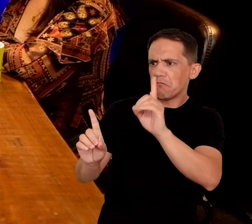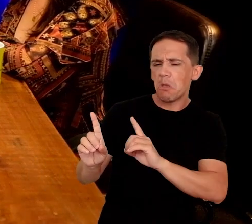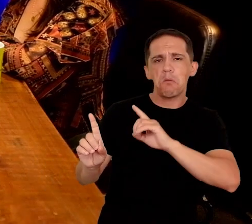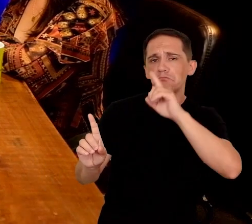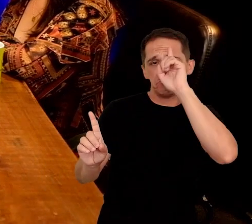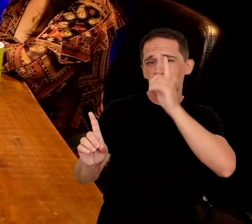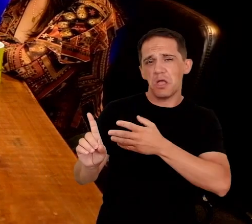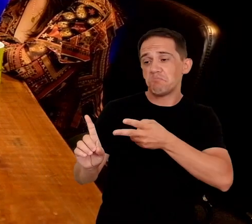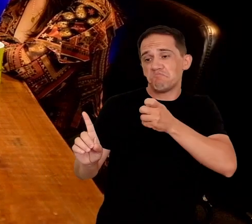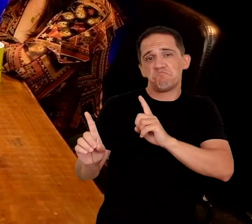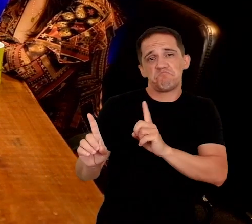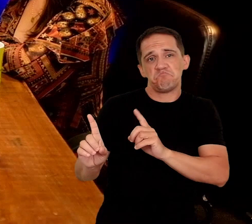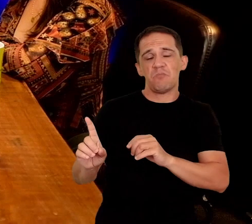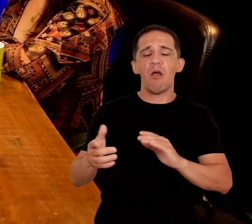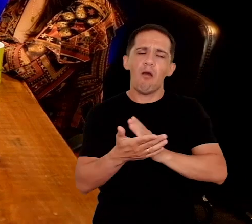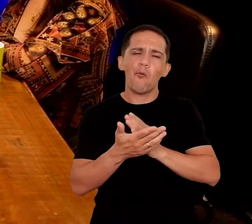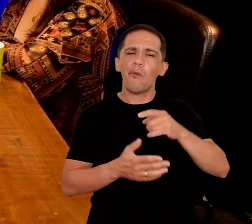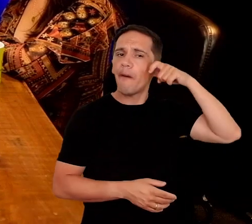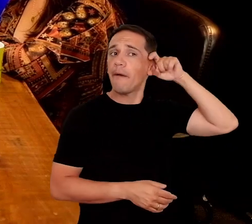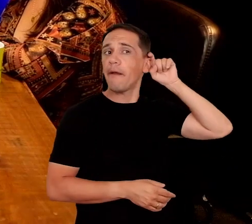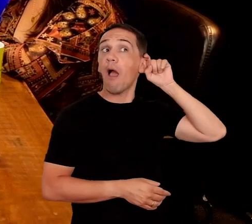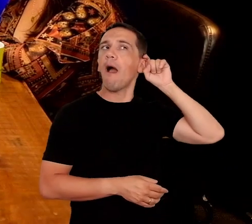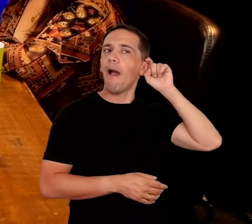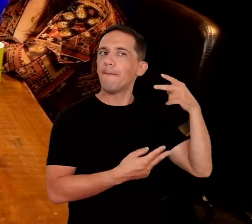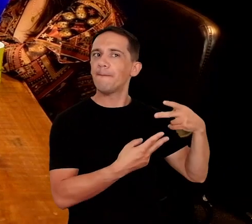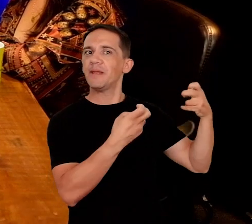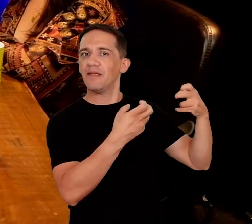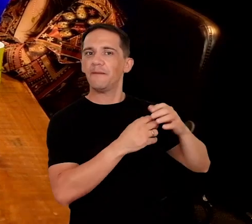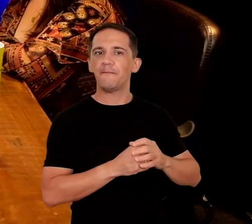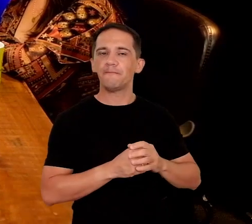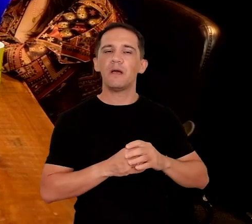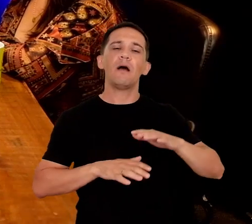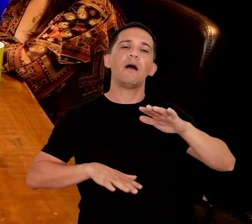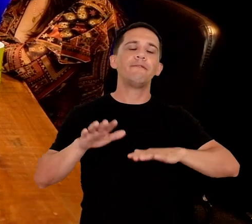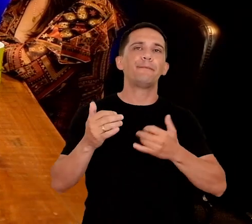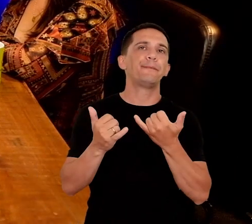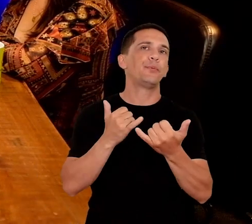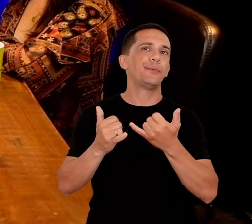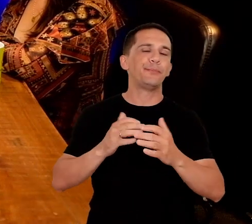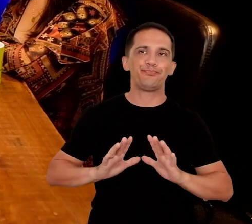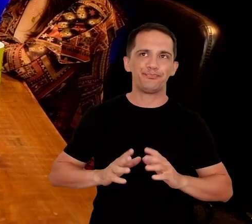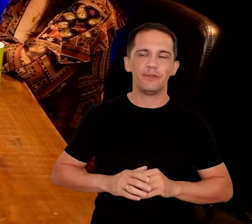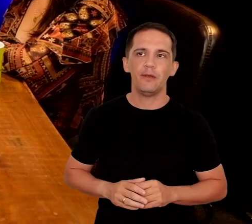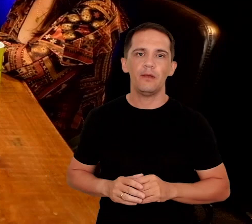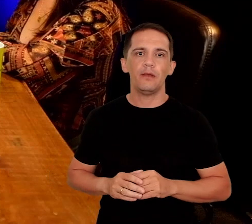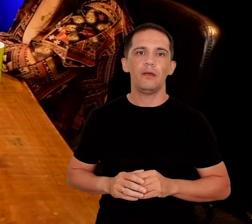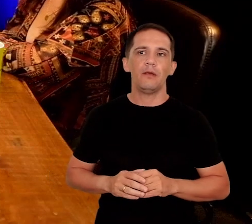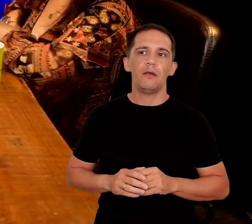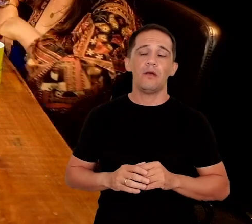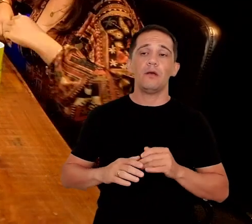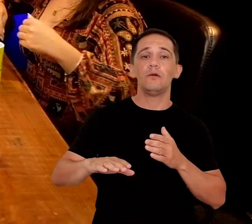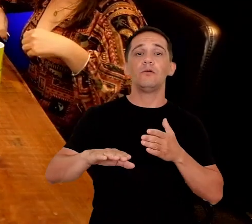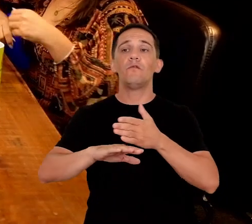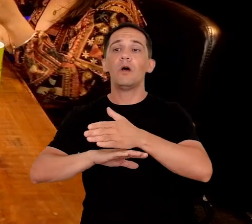rua, algo assim, mas eles também não gostam porque machuca muito. Então, às vezes, a gente cansa de conversar com pessoas. Eu tô indo no surdo nessa